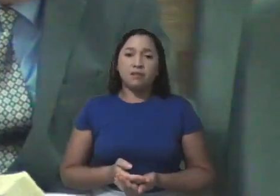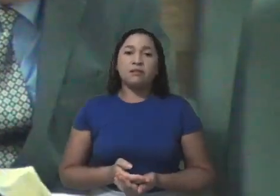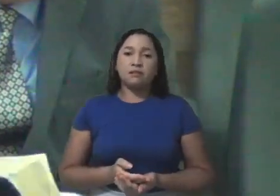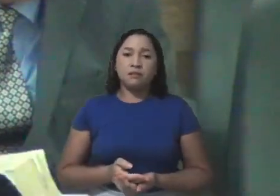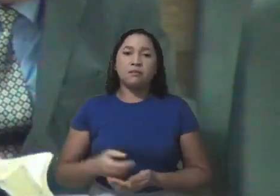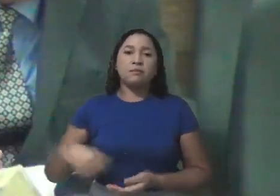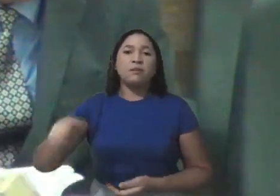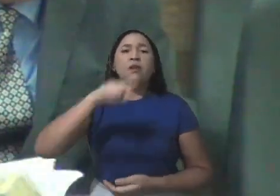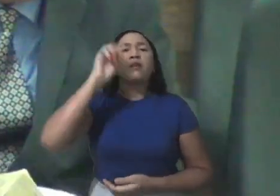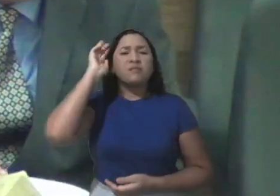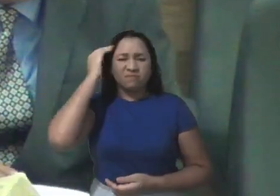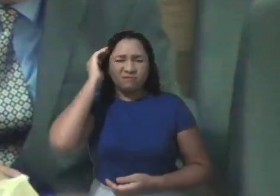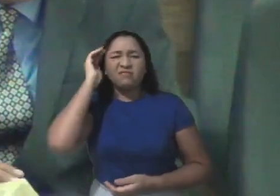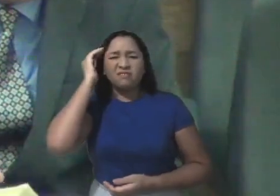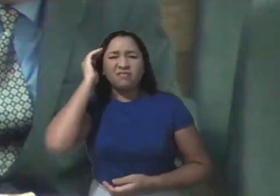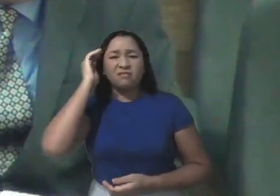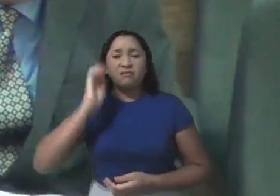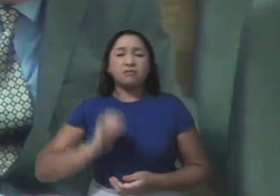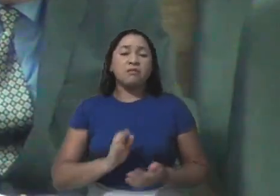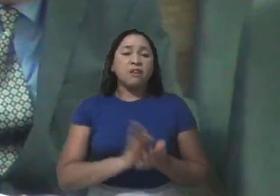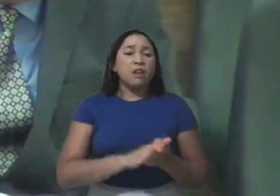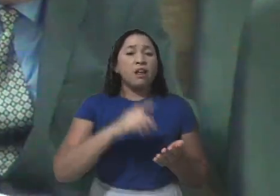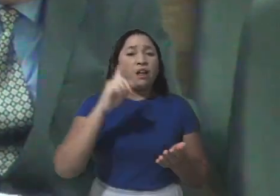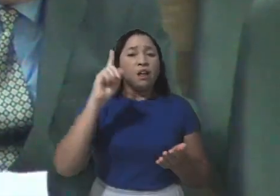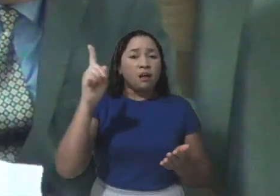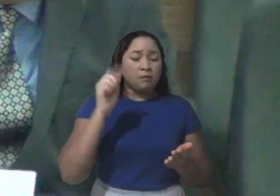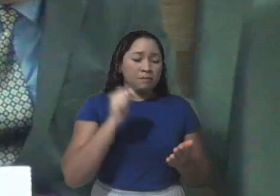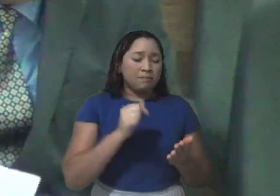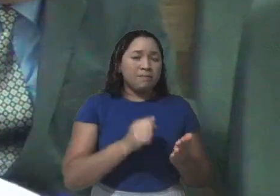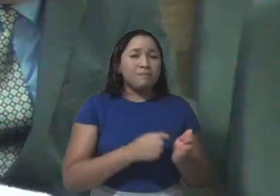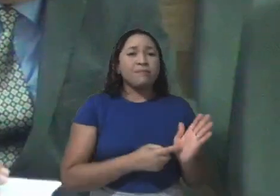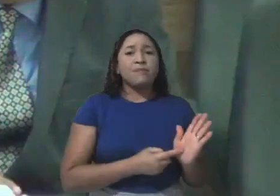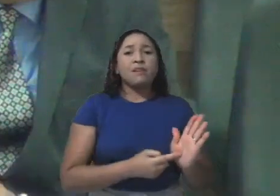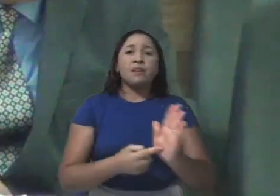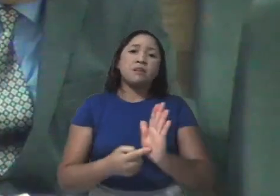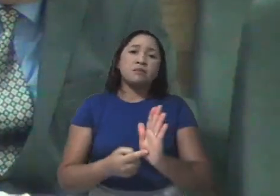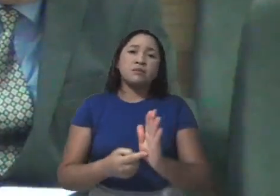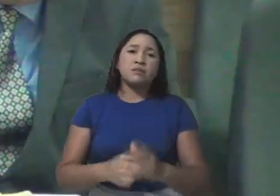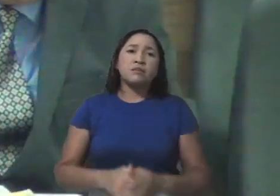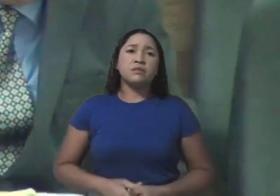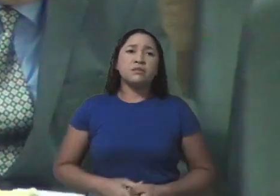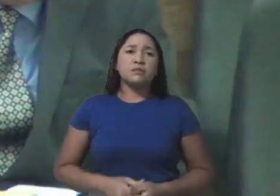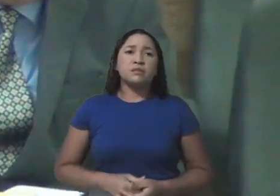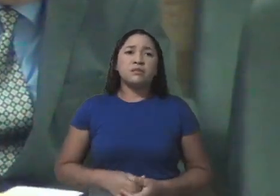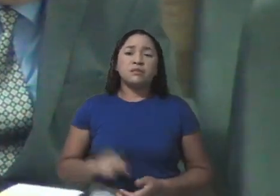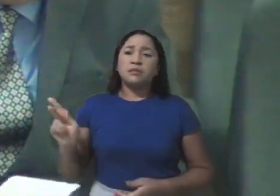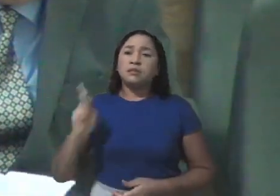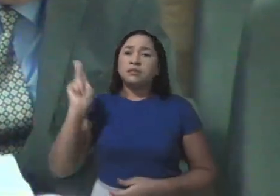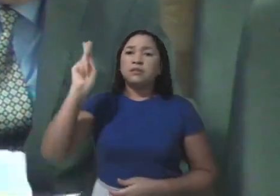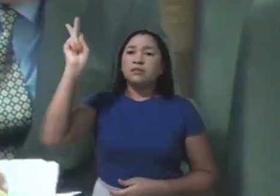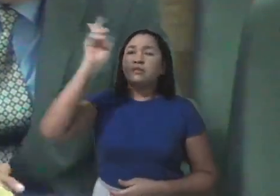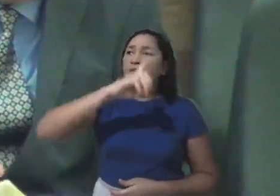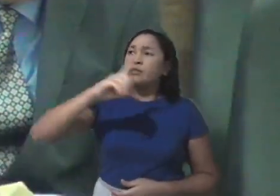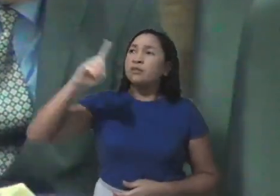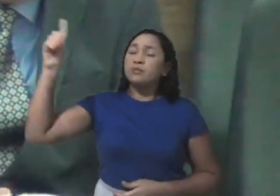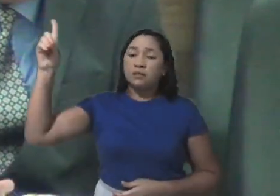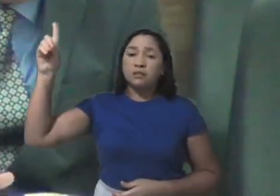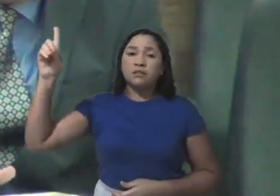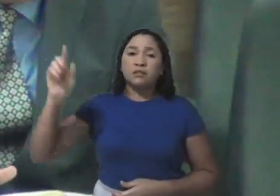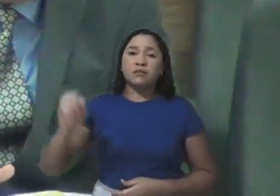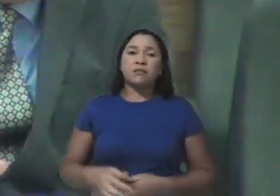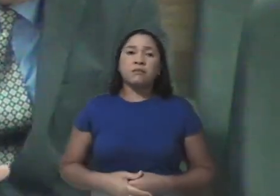Bíblia narra, mostra a vontade de Deus através de fatos e personagens. E o credo